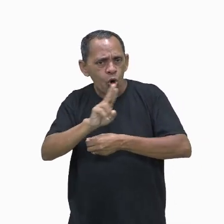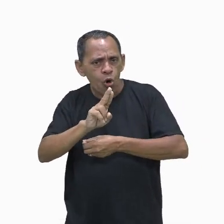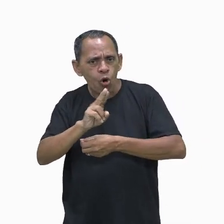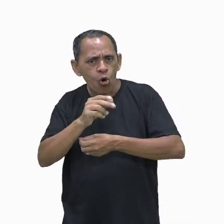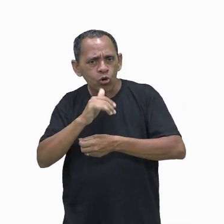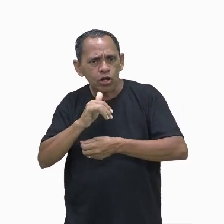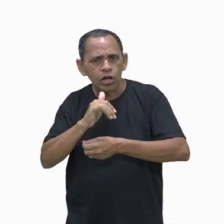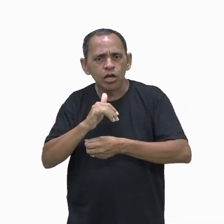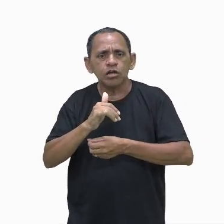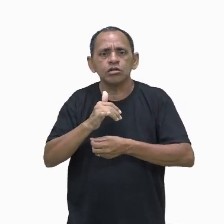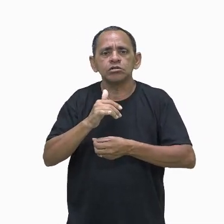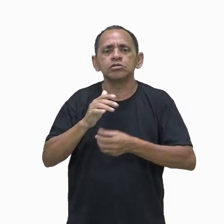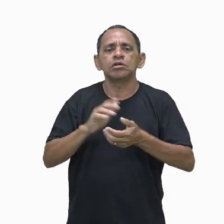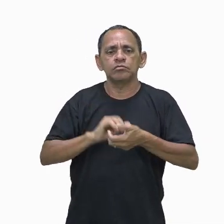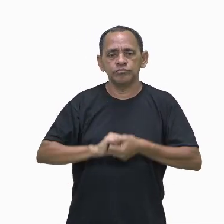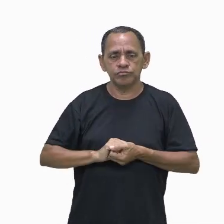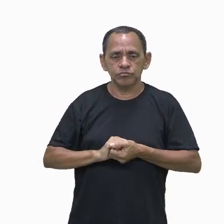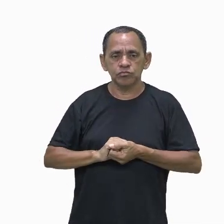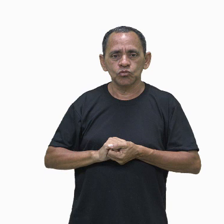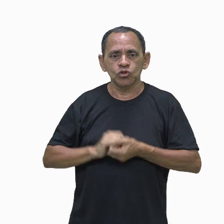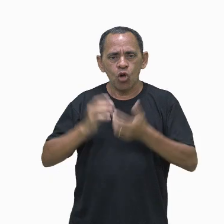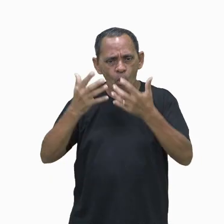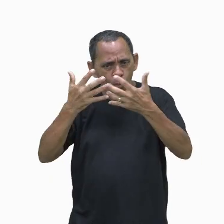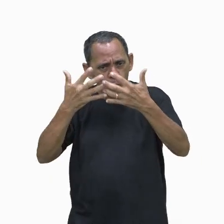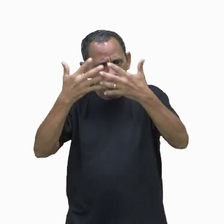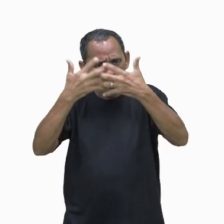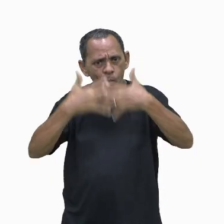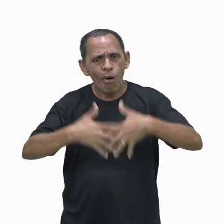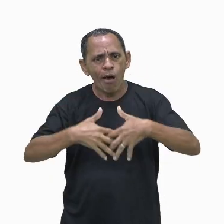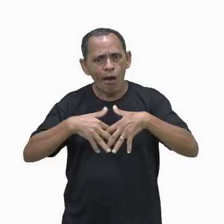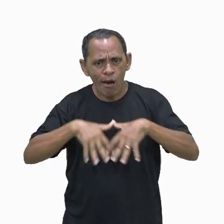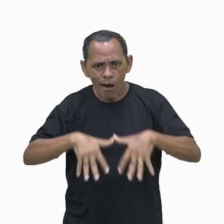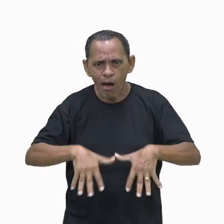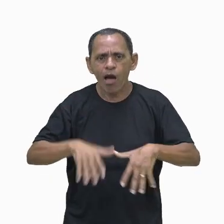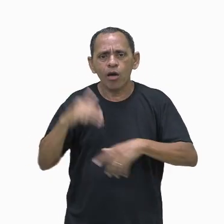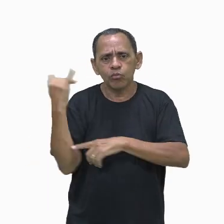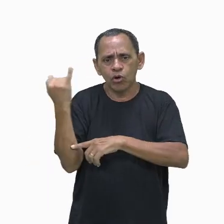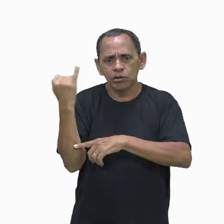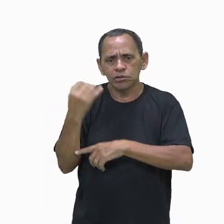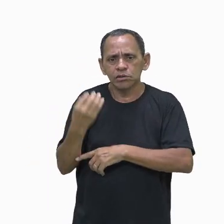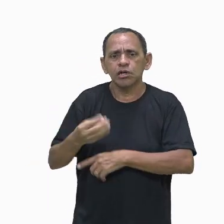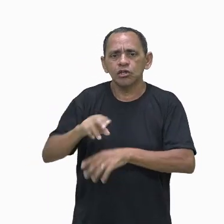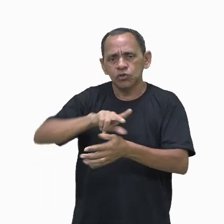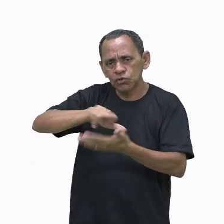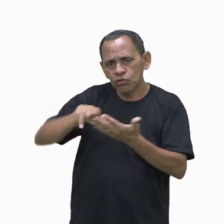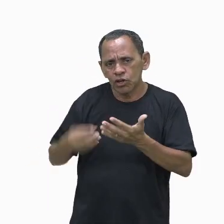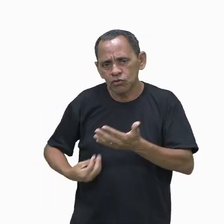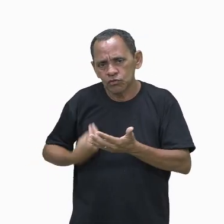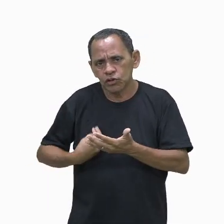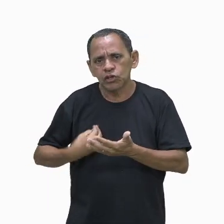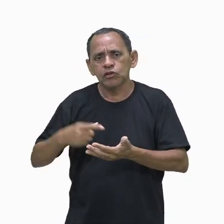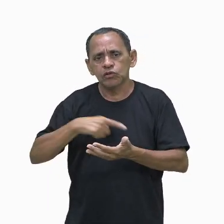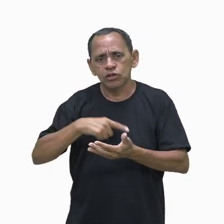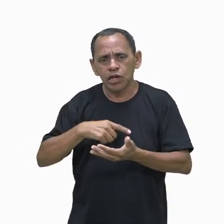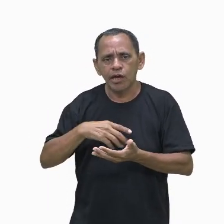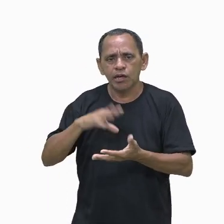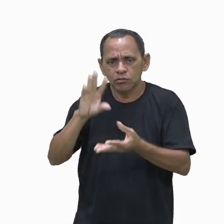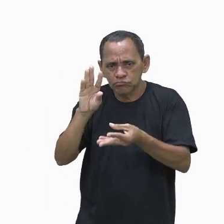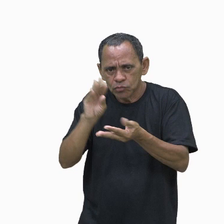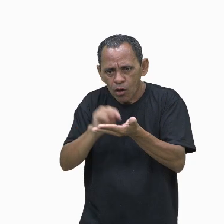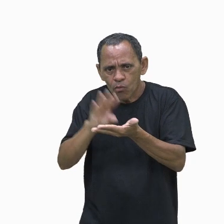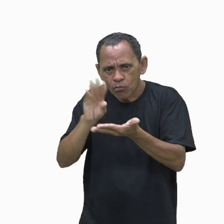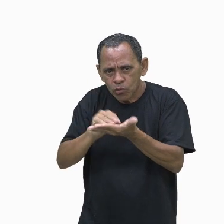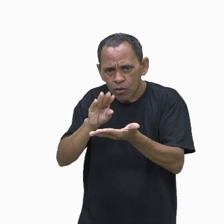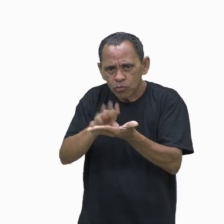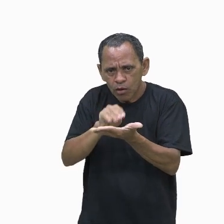que é um metabolismo muito importante para os seres vivos. Depois temos aí a reserva de energia, né, que